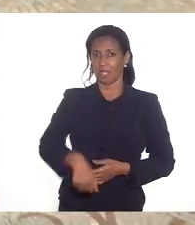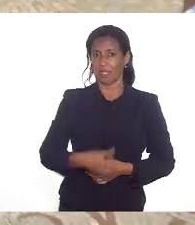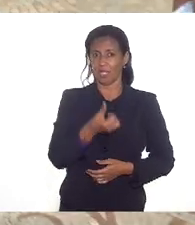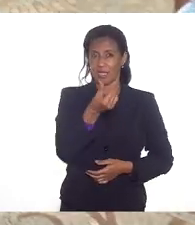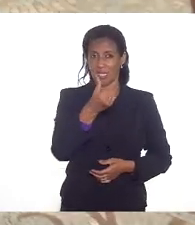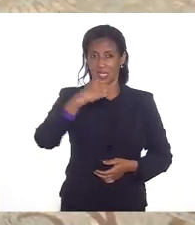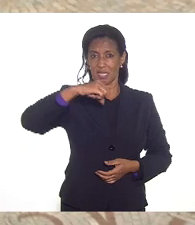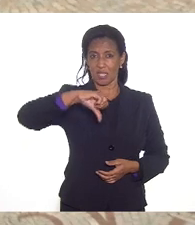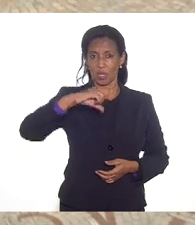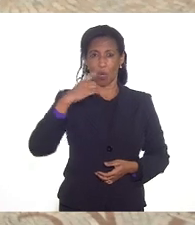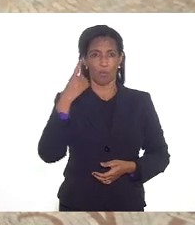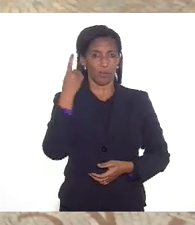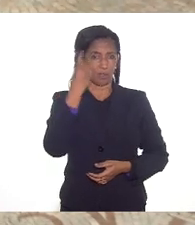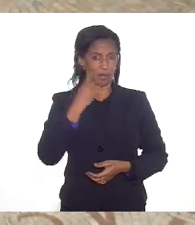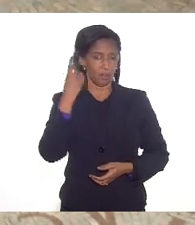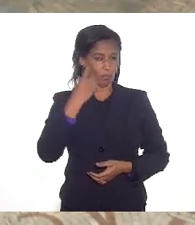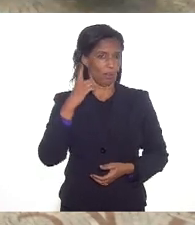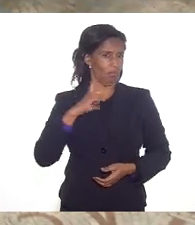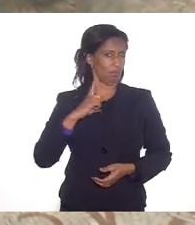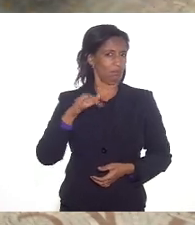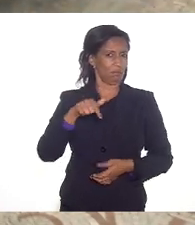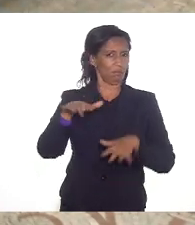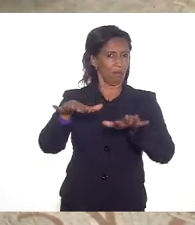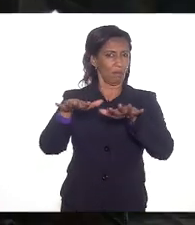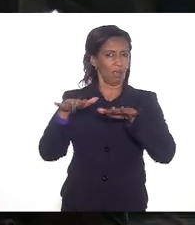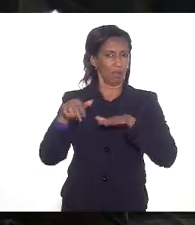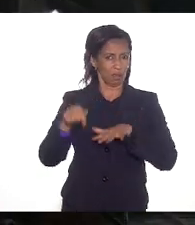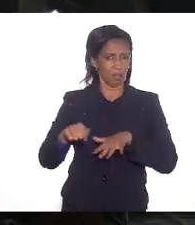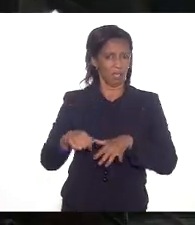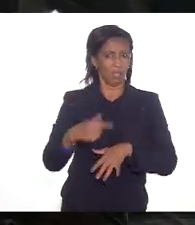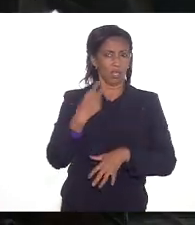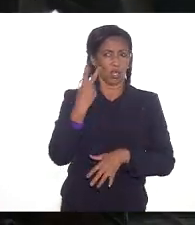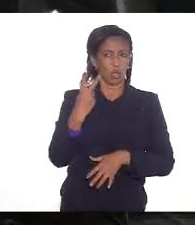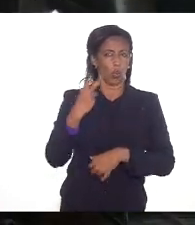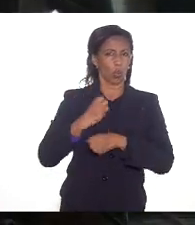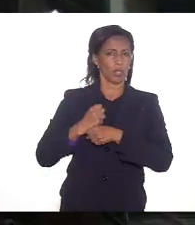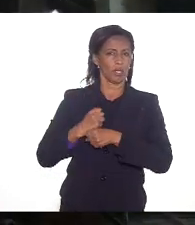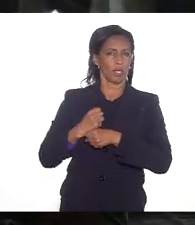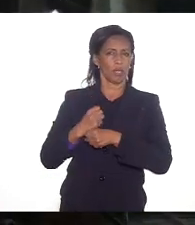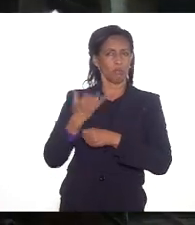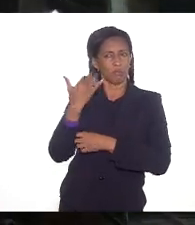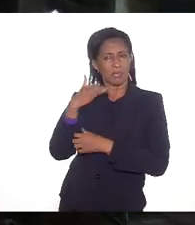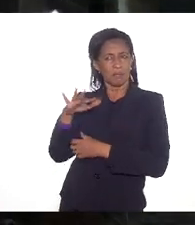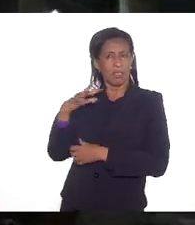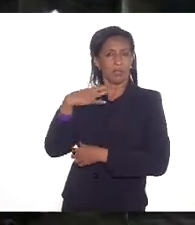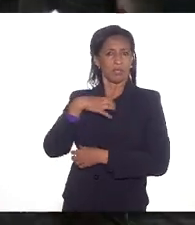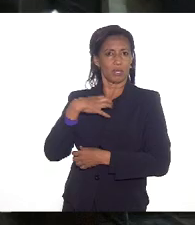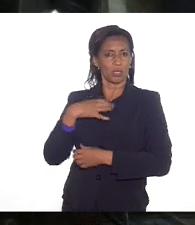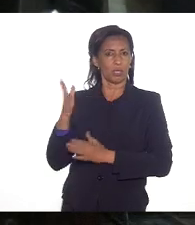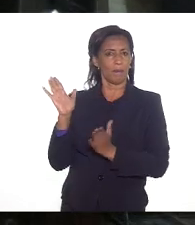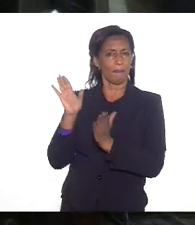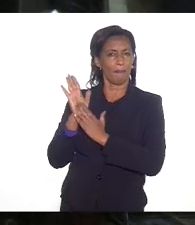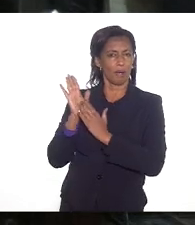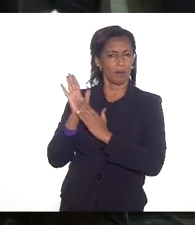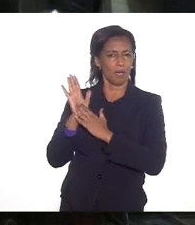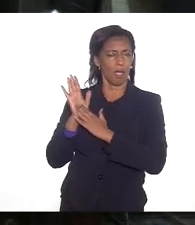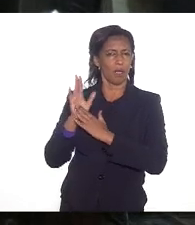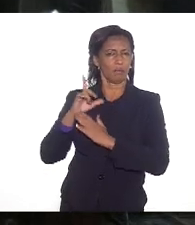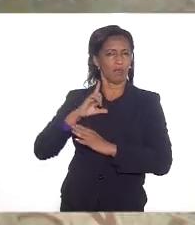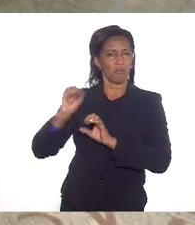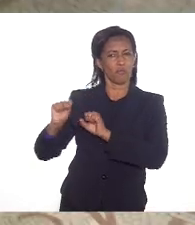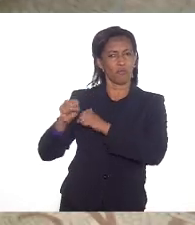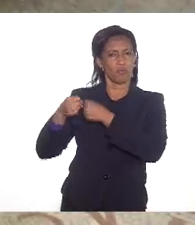os 69 deputados têm ao longo desses dois anos e meio sentido seus mandatos serem